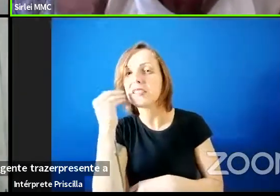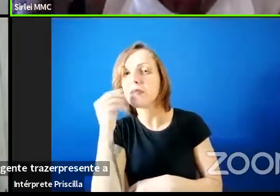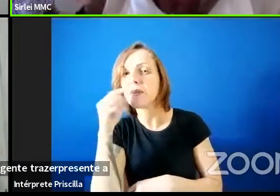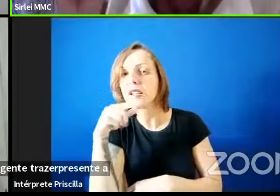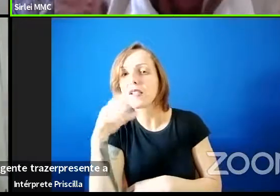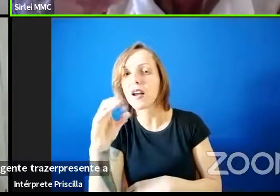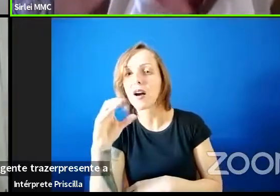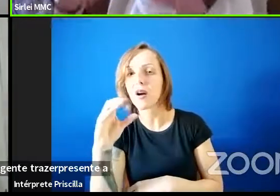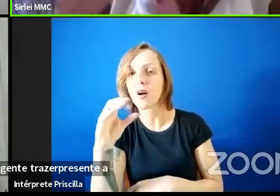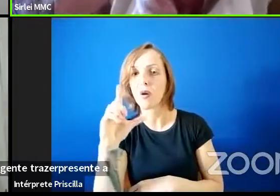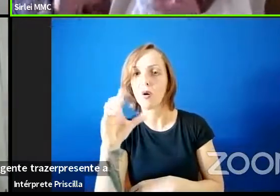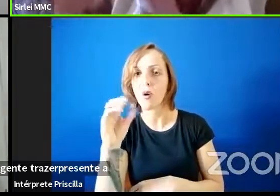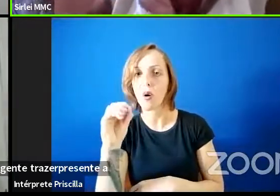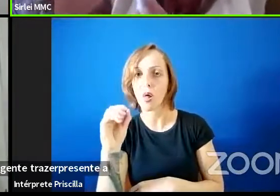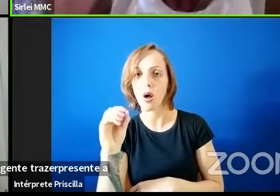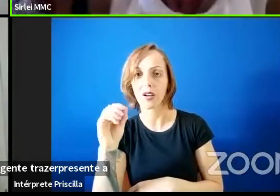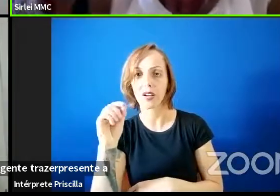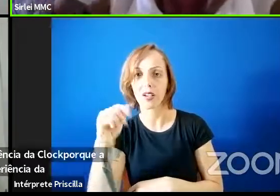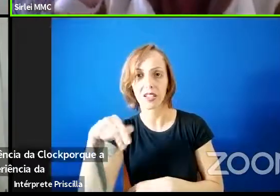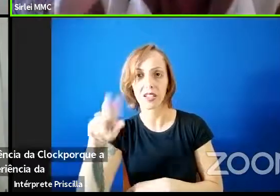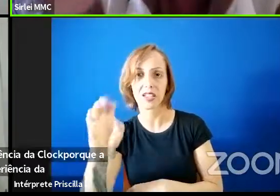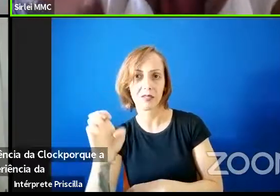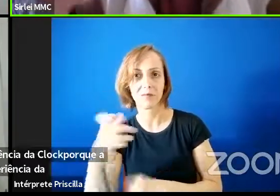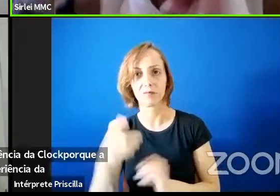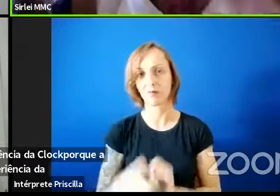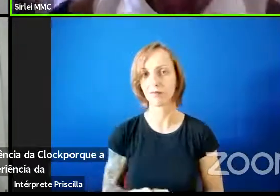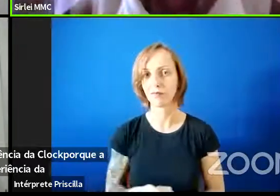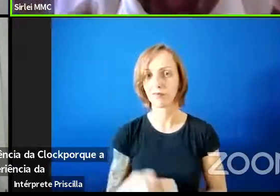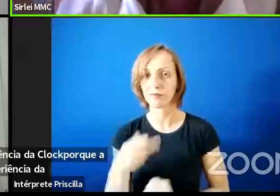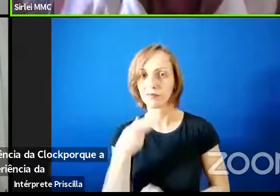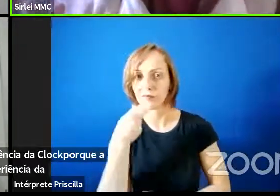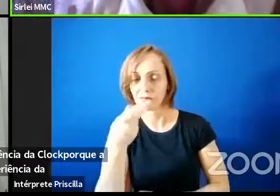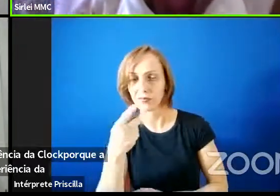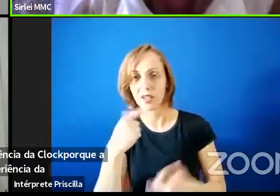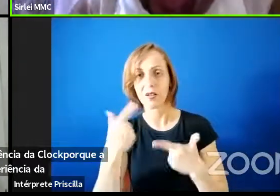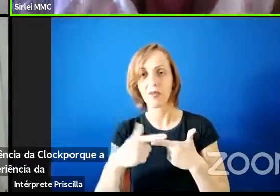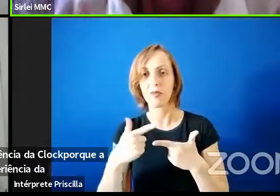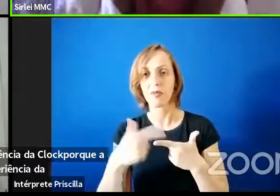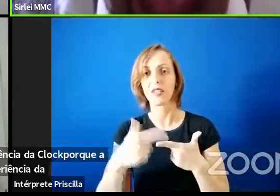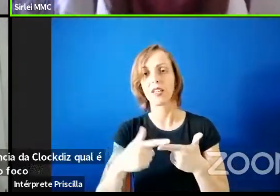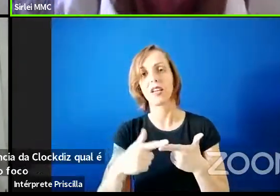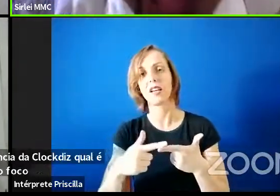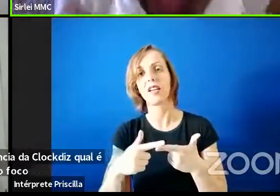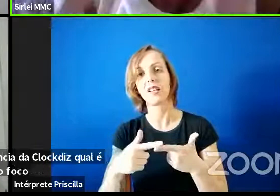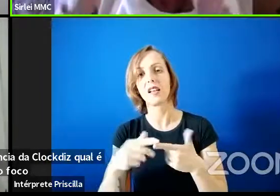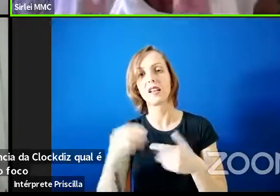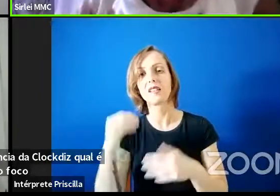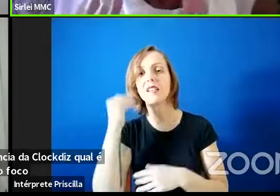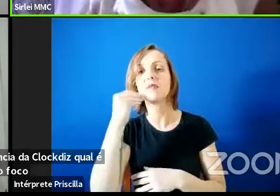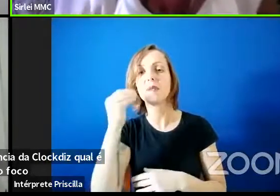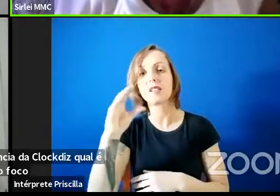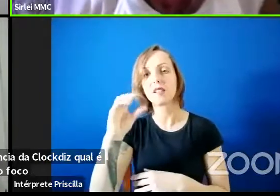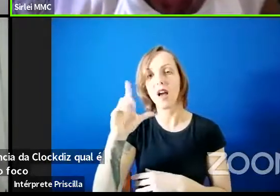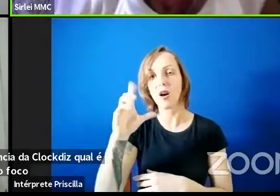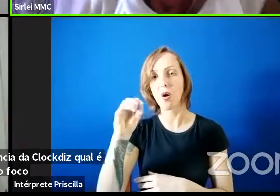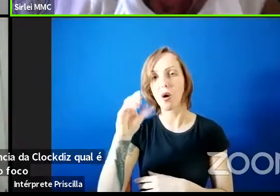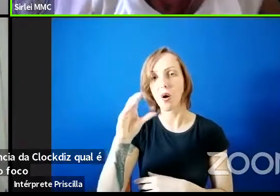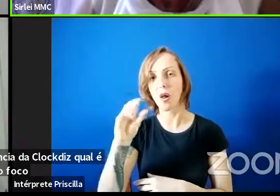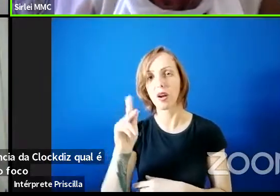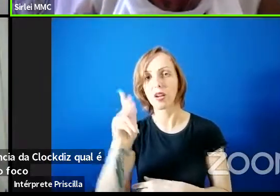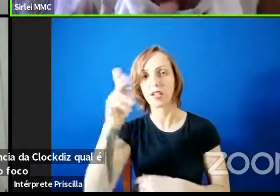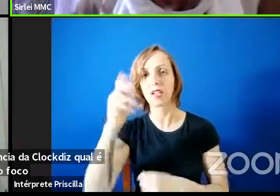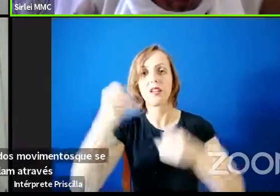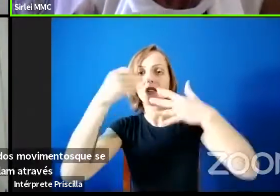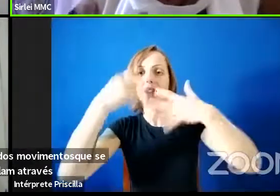da CLOC diz qual é o foco dos movimentos que se articulam através da Via